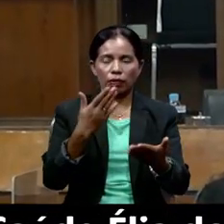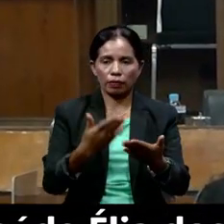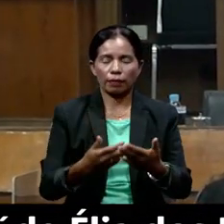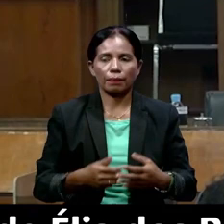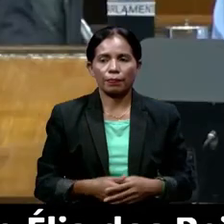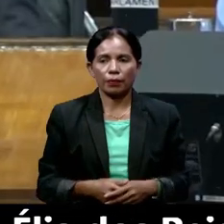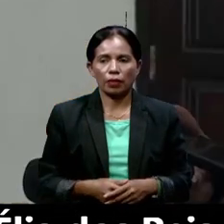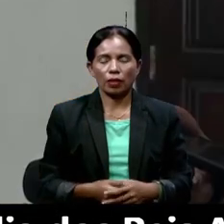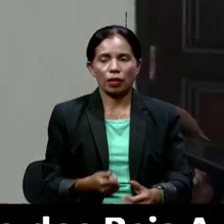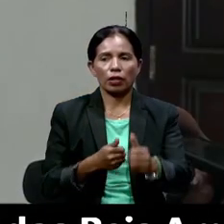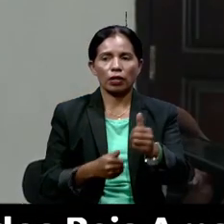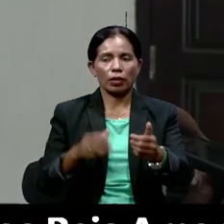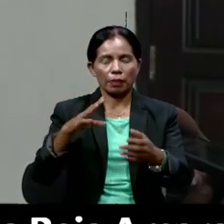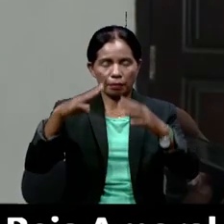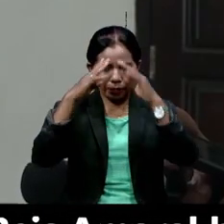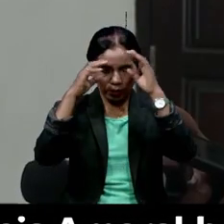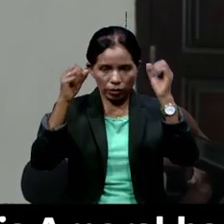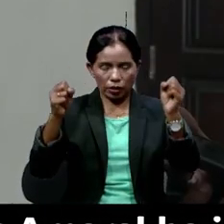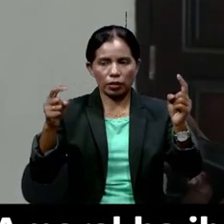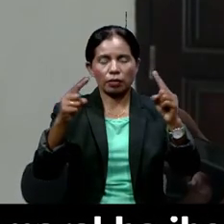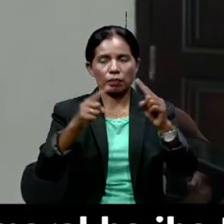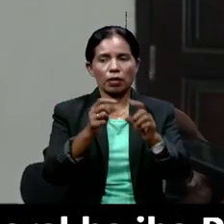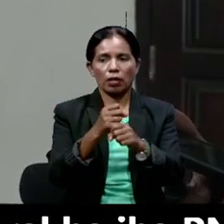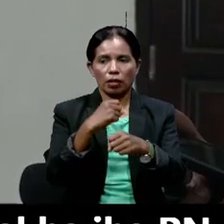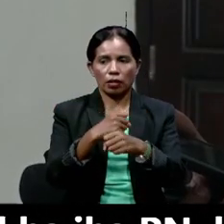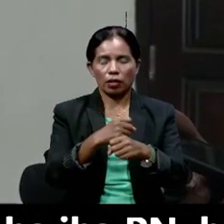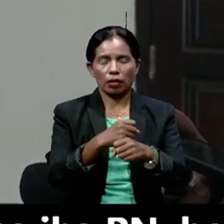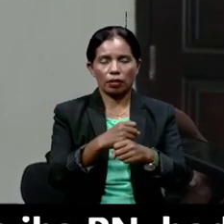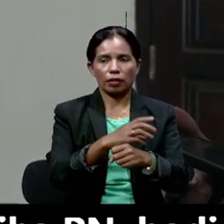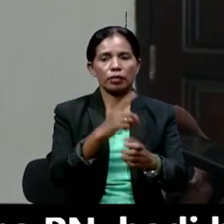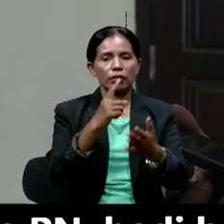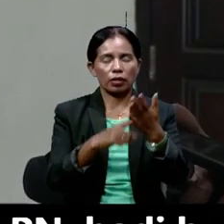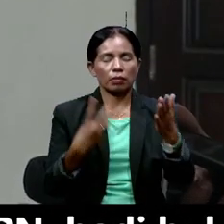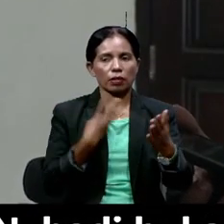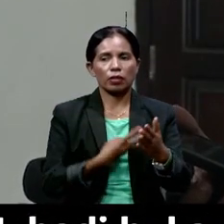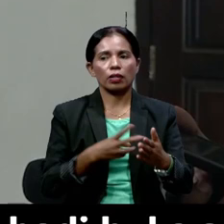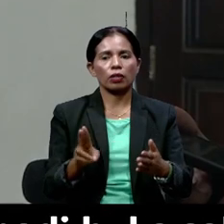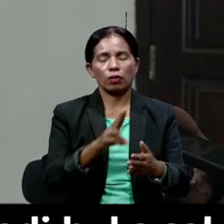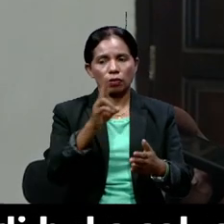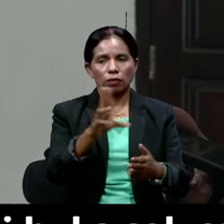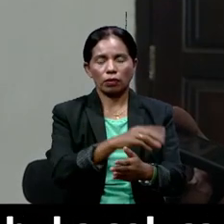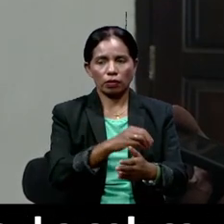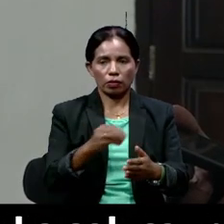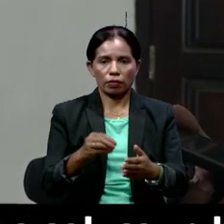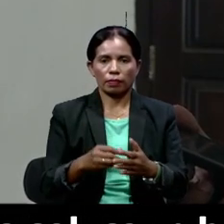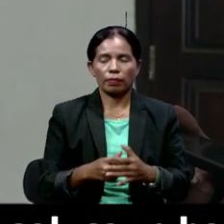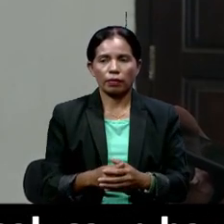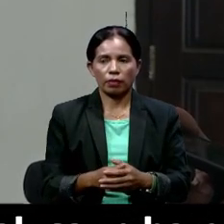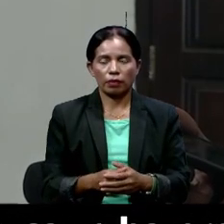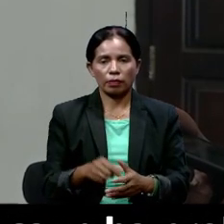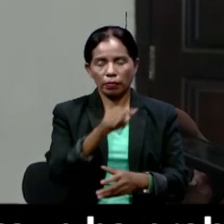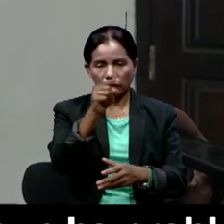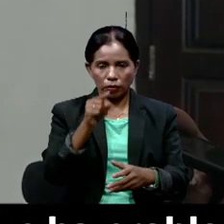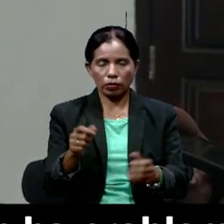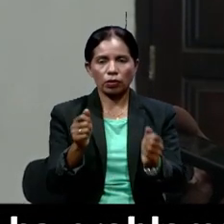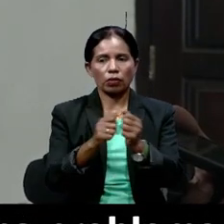minha pedido para o presidente para depois ser vou agora. A modalidade será metatusa, a interpelação cá, perguntas ao